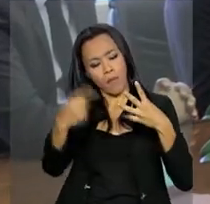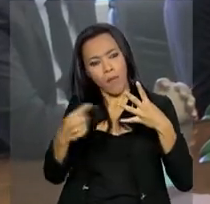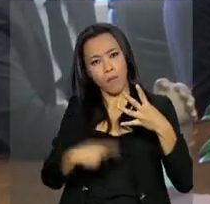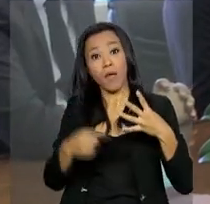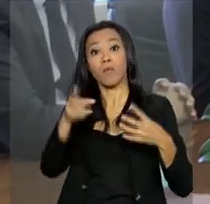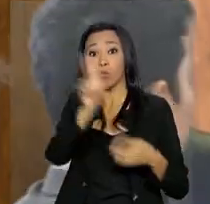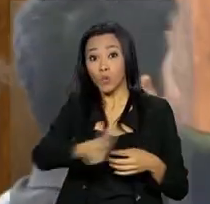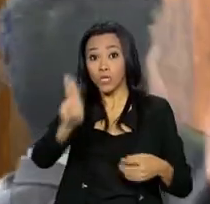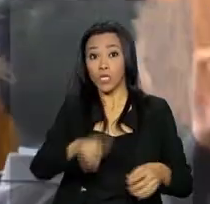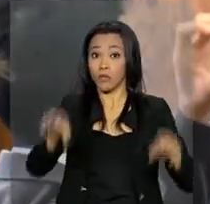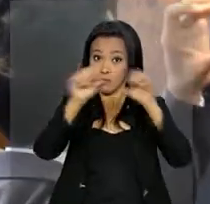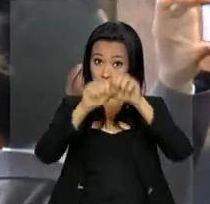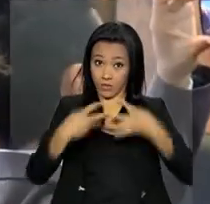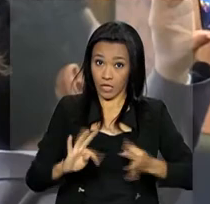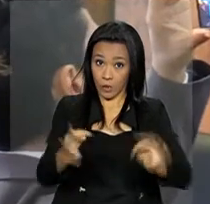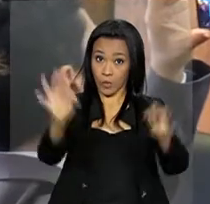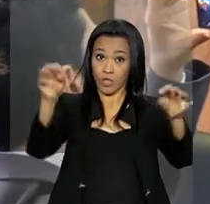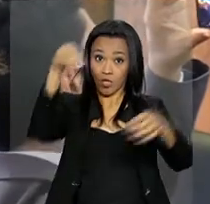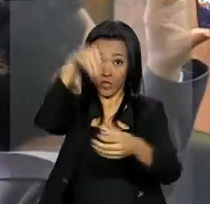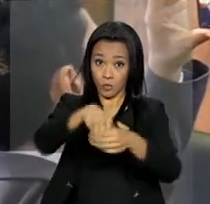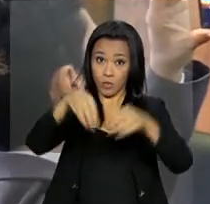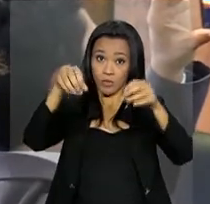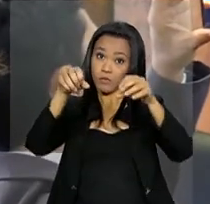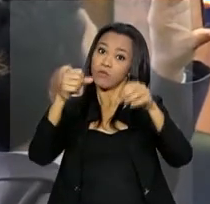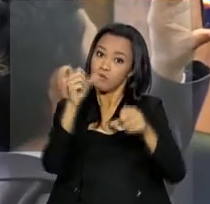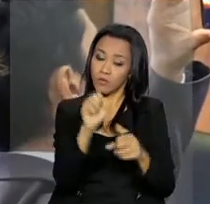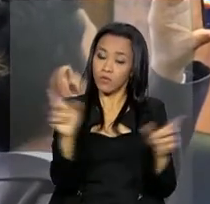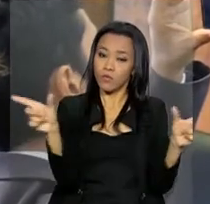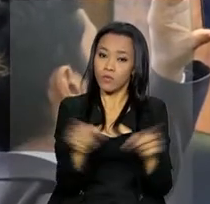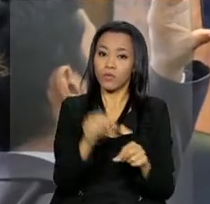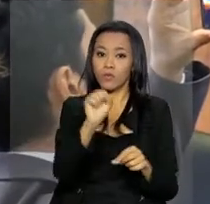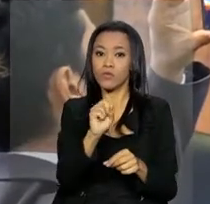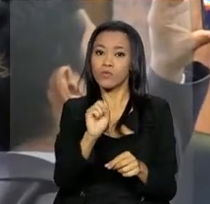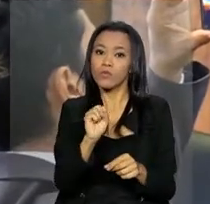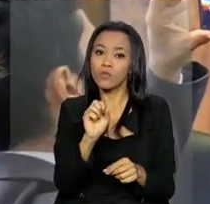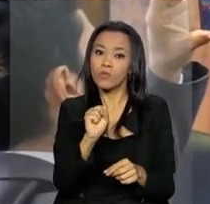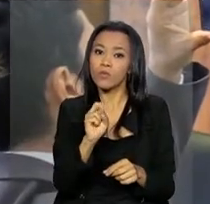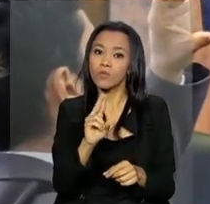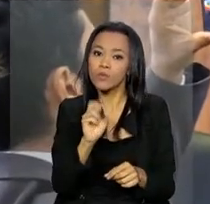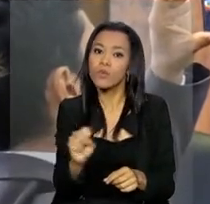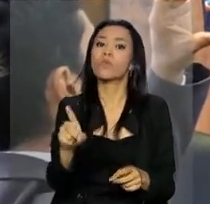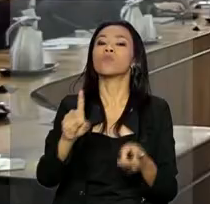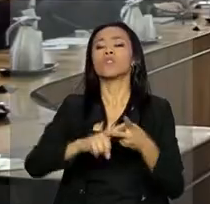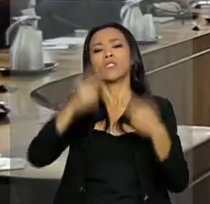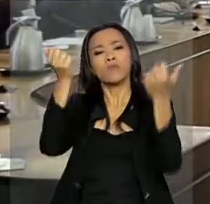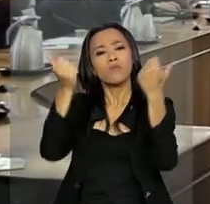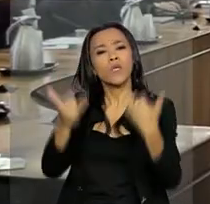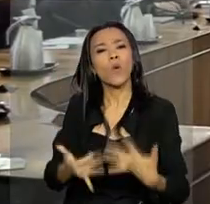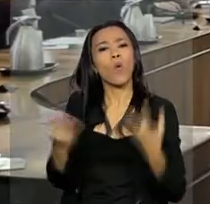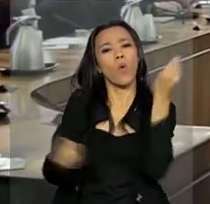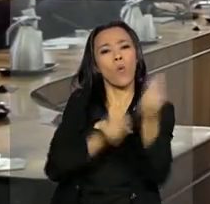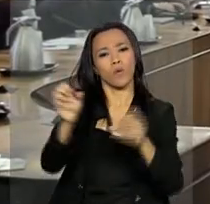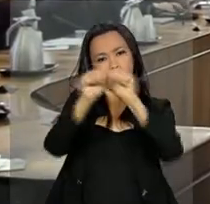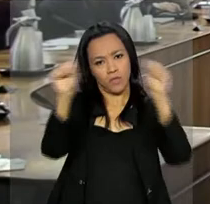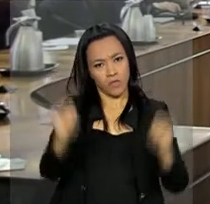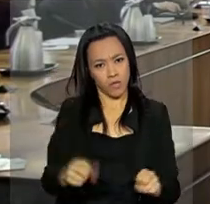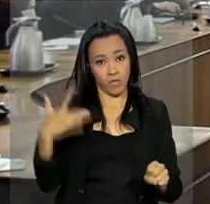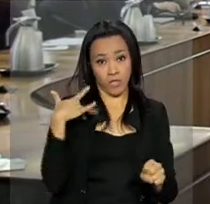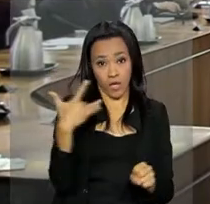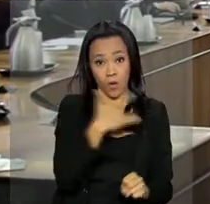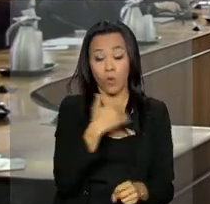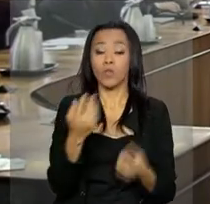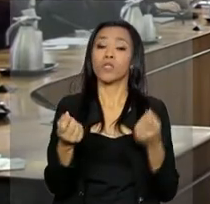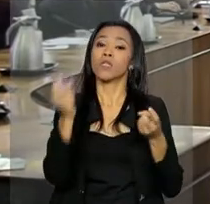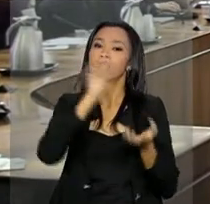sus o ministro apresentou à organização um panorama do atual sistema de saúde brasileiro com os principais investimentos